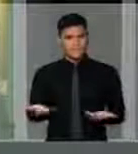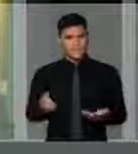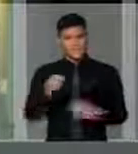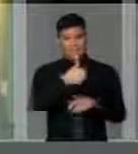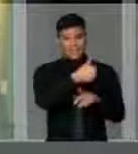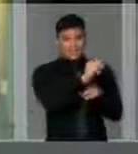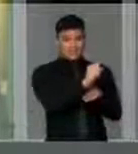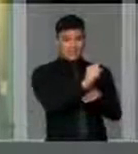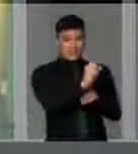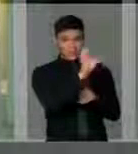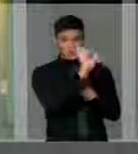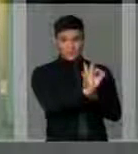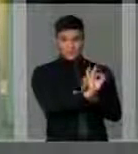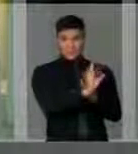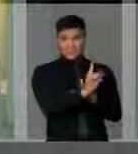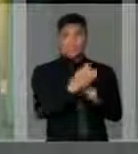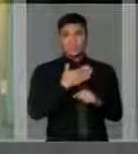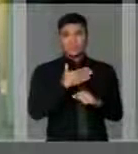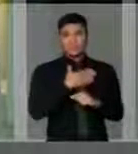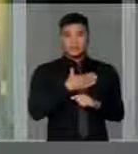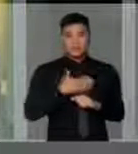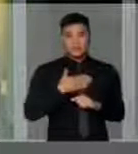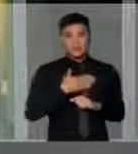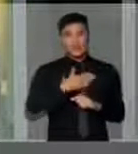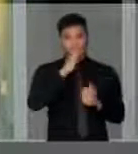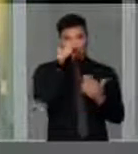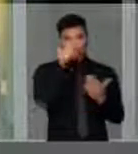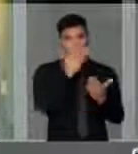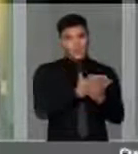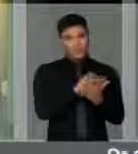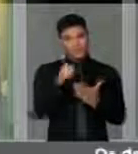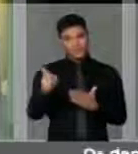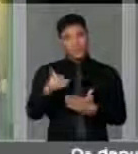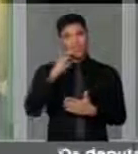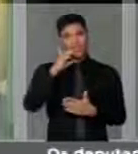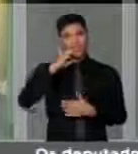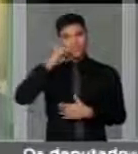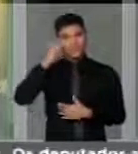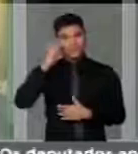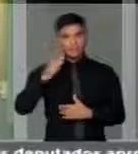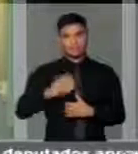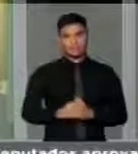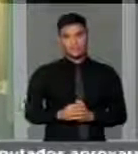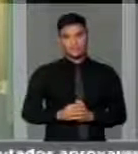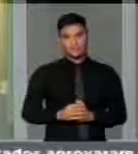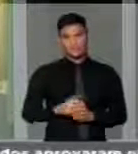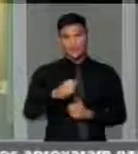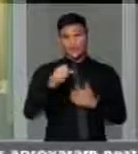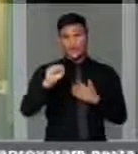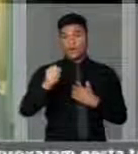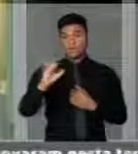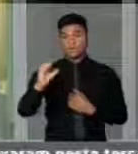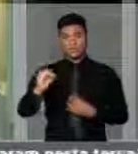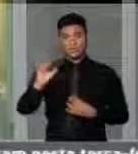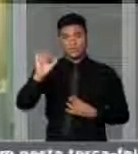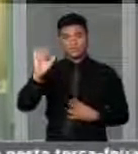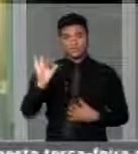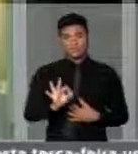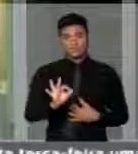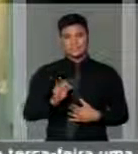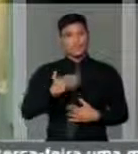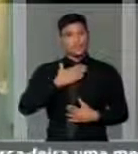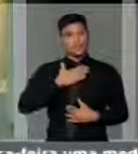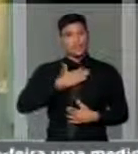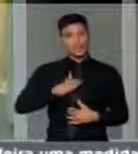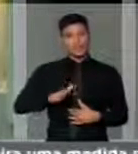18% da população brasileira hoje confia neste governo. 80% desconfia